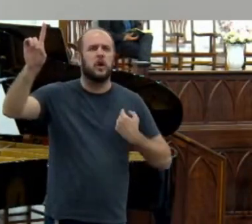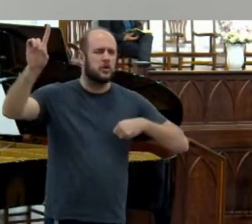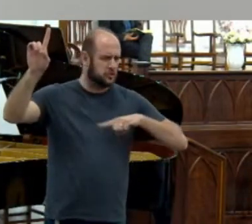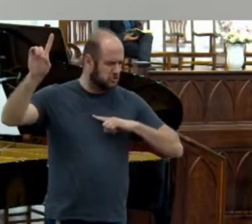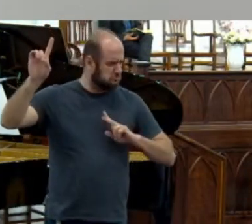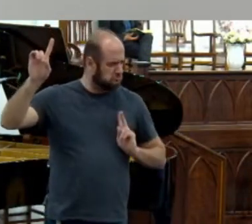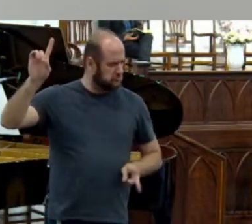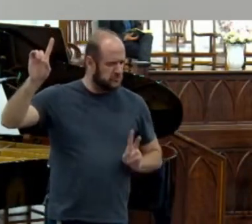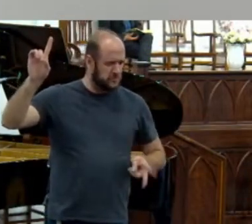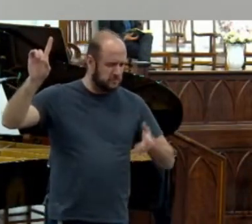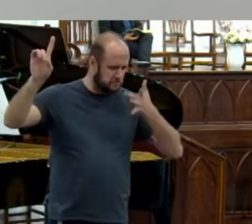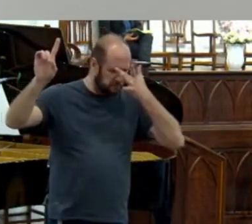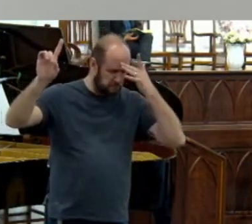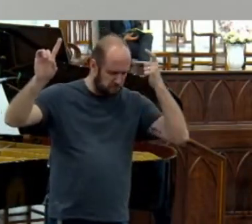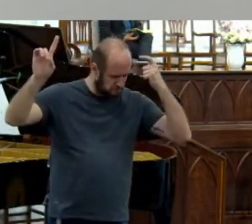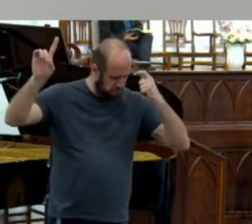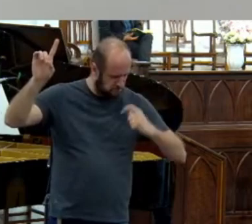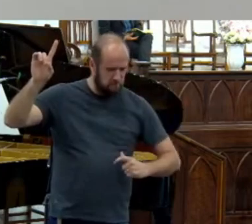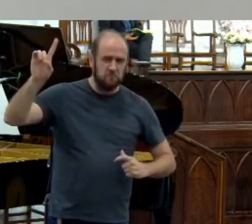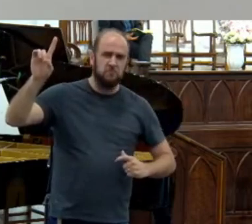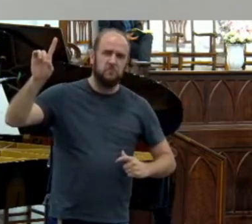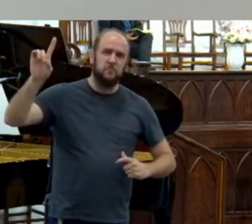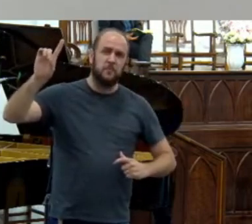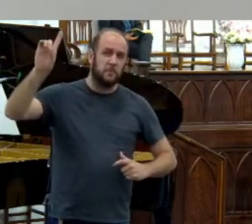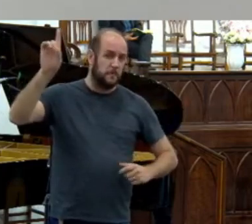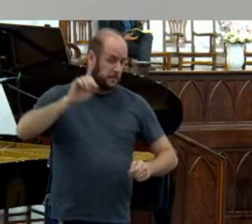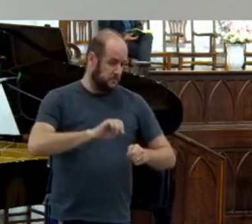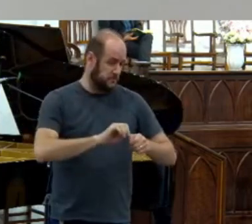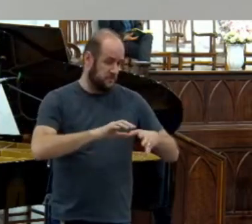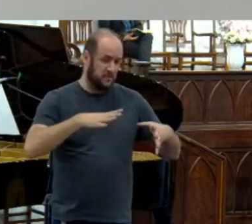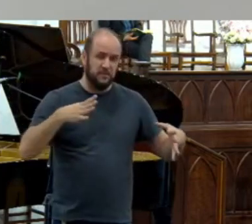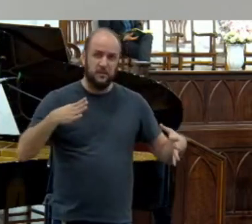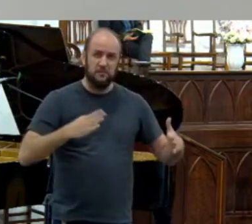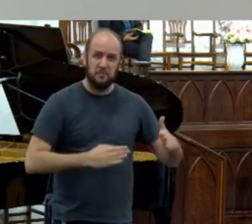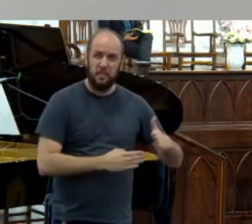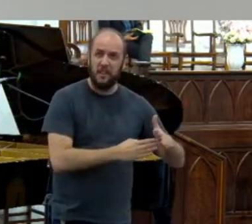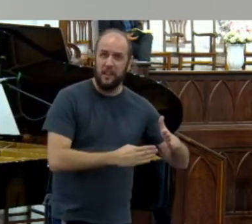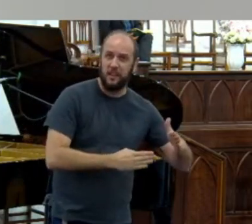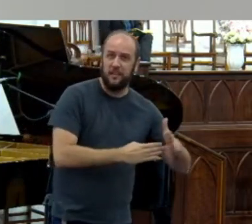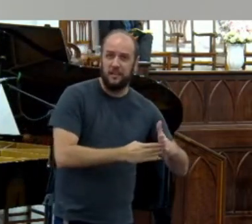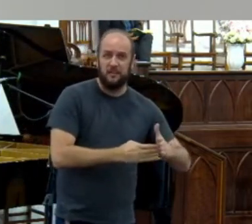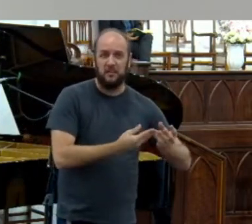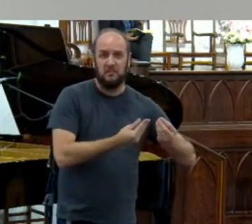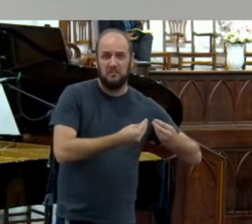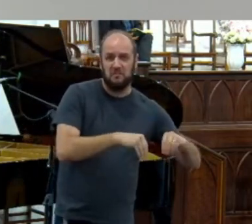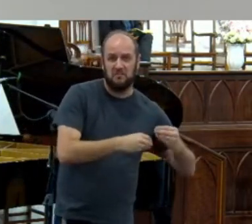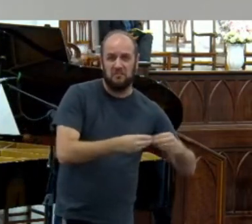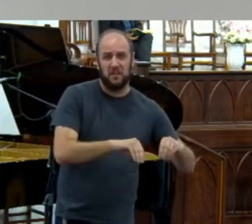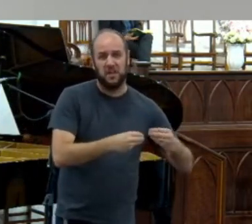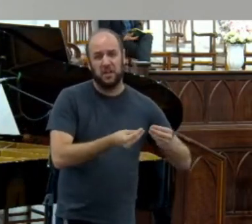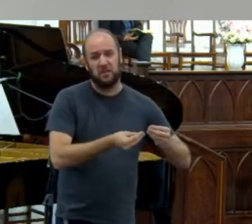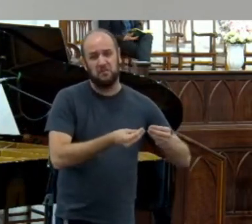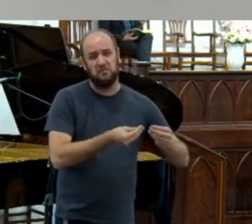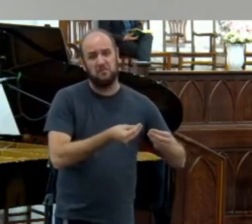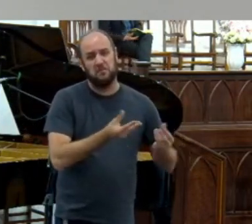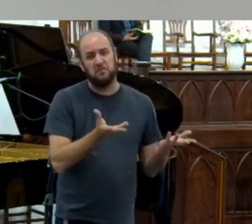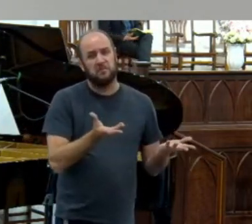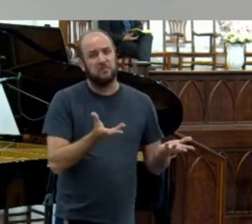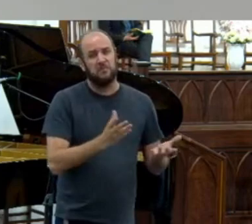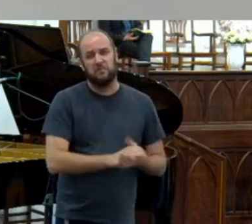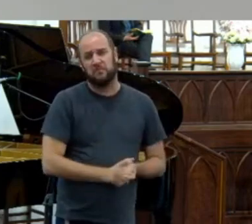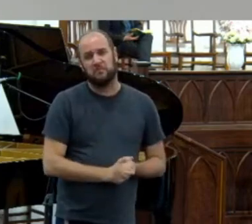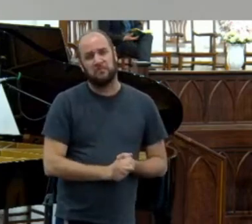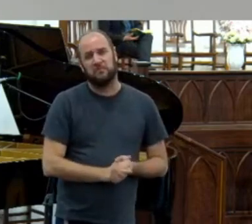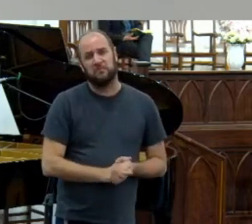sempre permaneceremos criaturas finitas, fracas, porcas. Qual é os